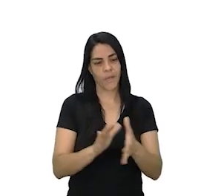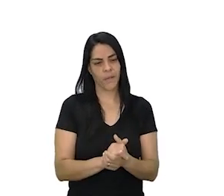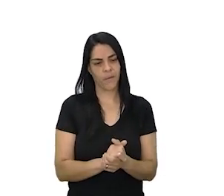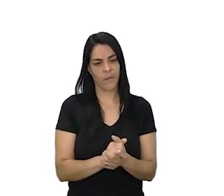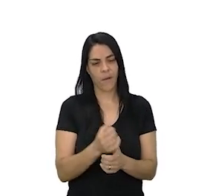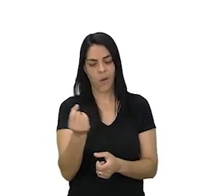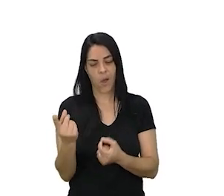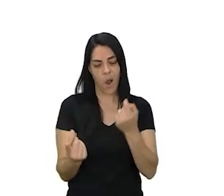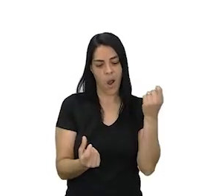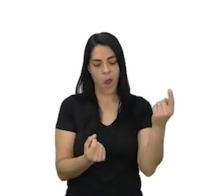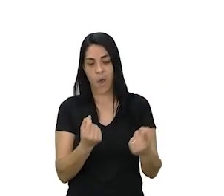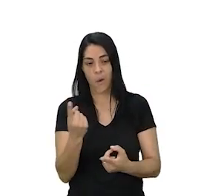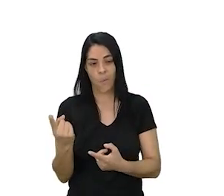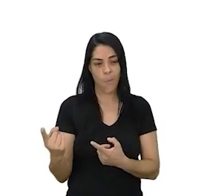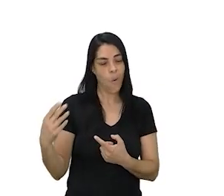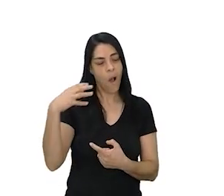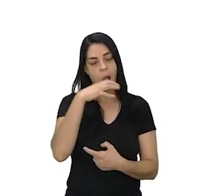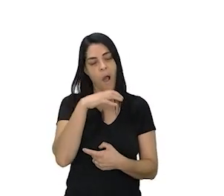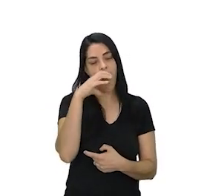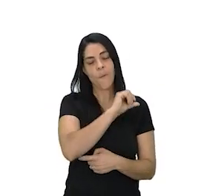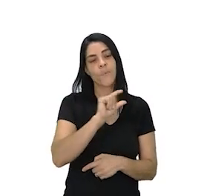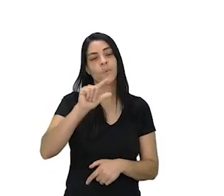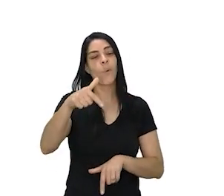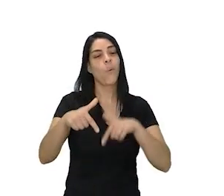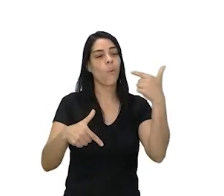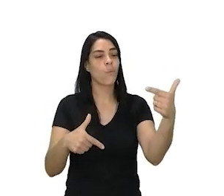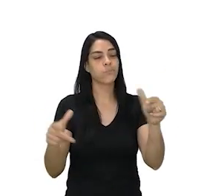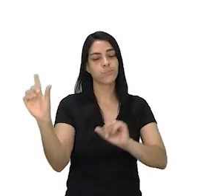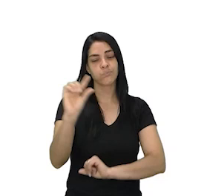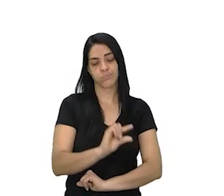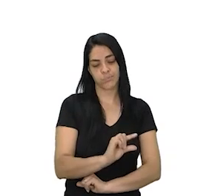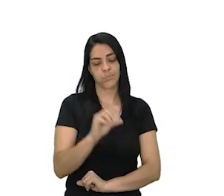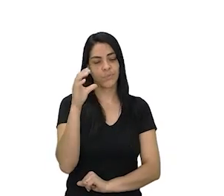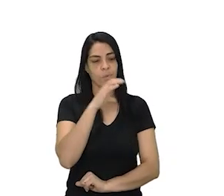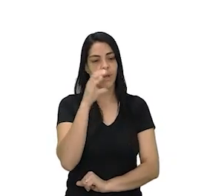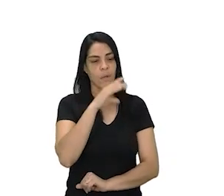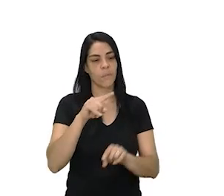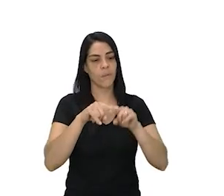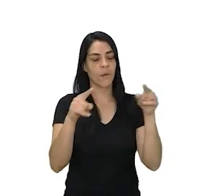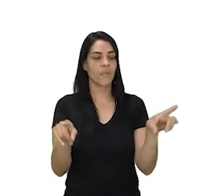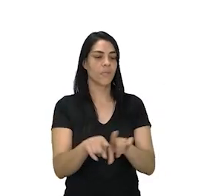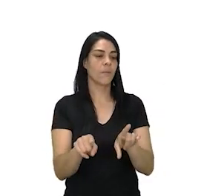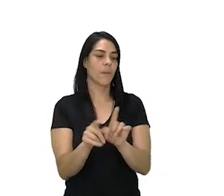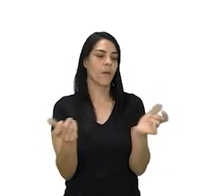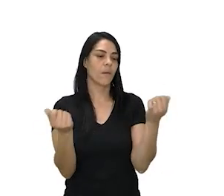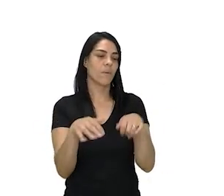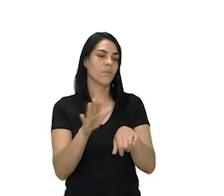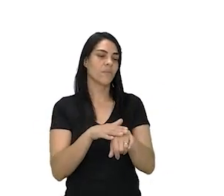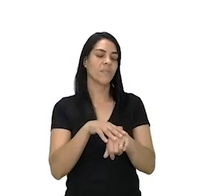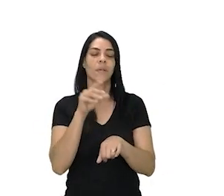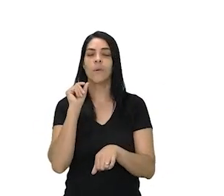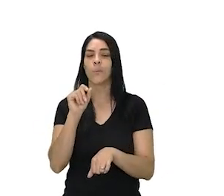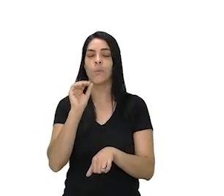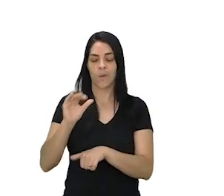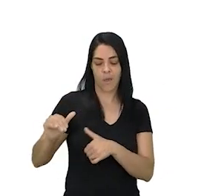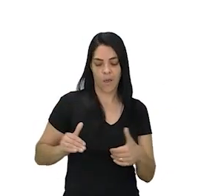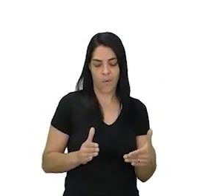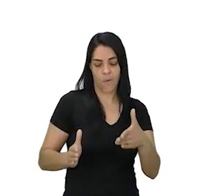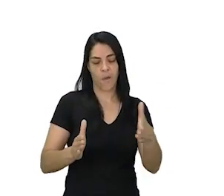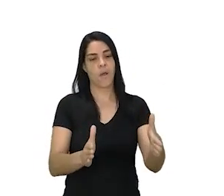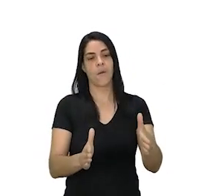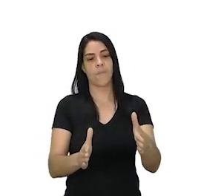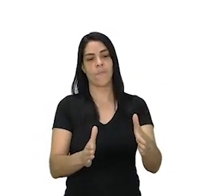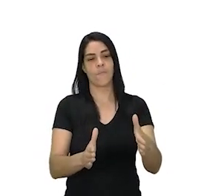alguns mais rápido, outros menos rápido, mas eu poderia também fazer um caminho onde eu entrasse, né,